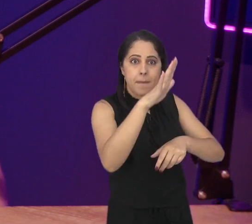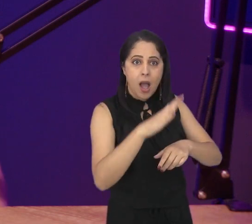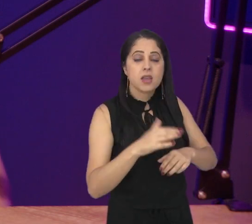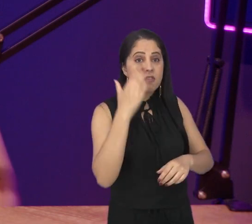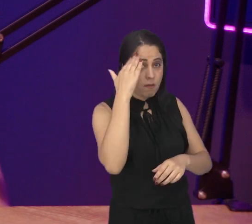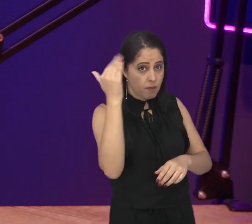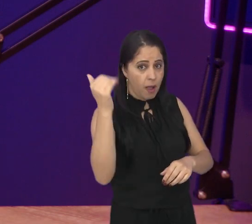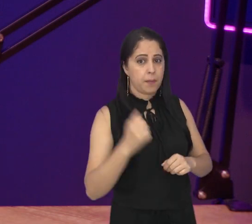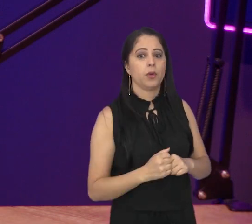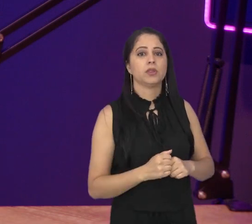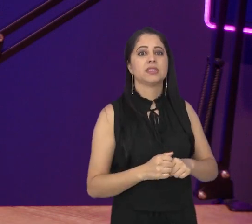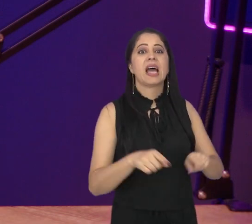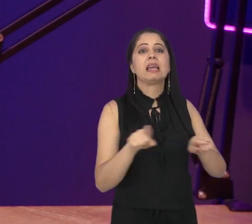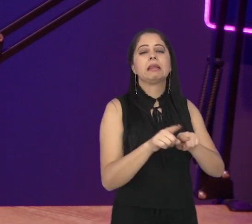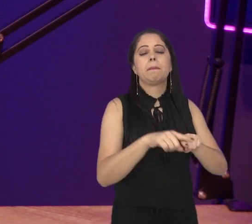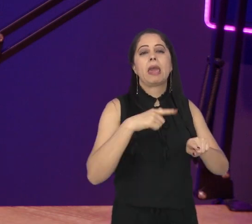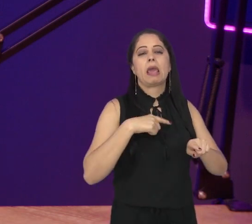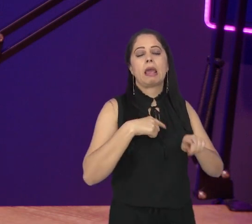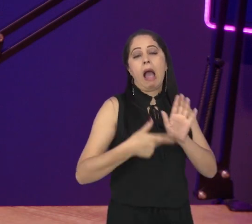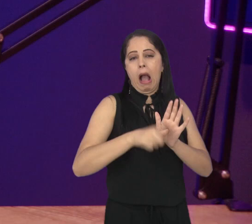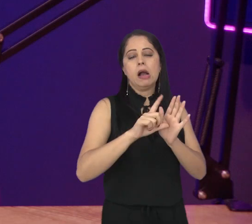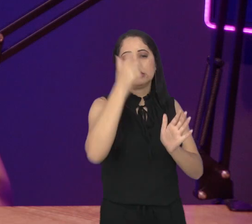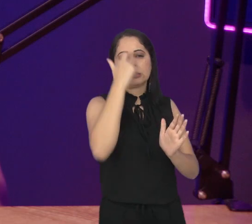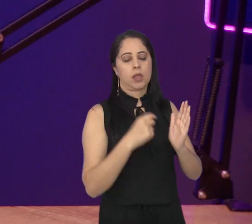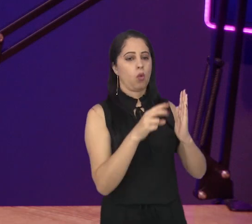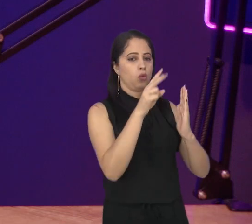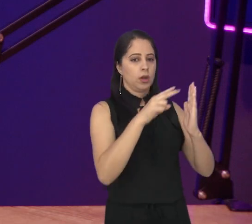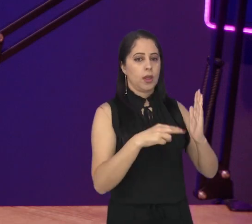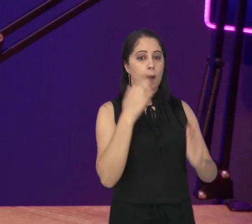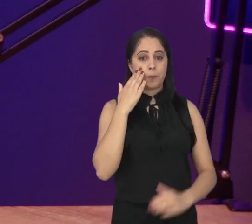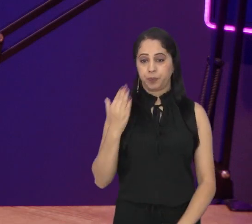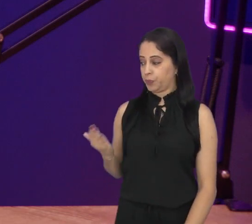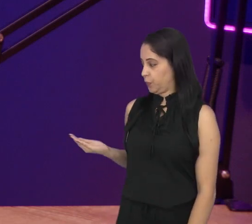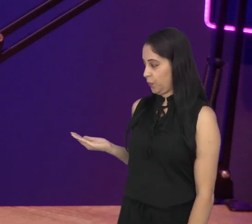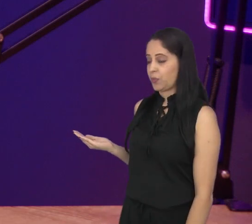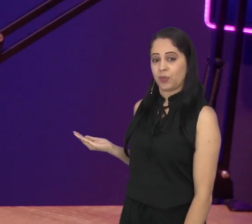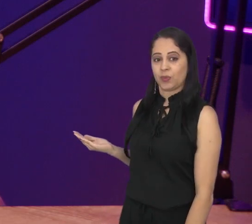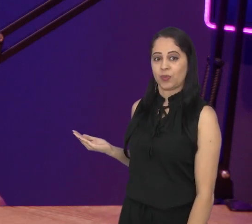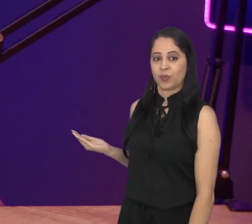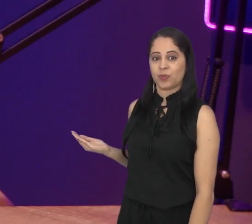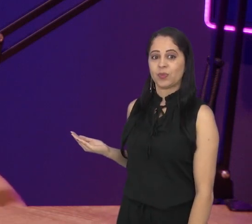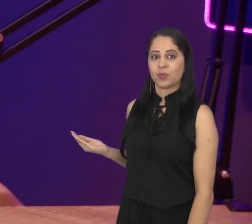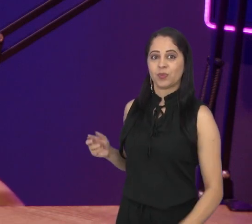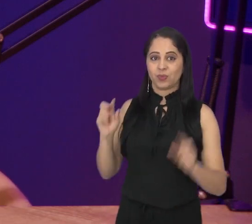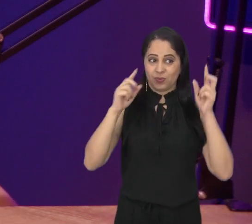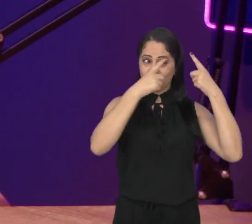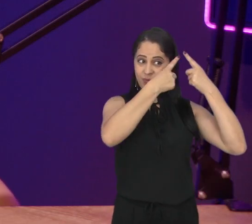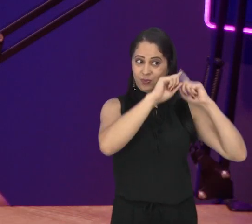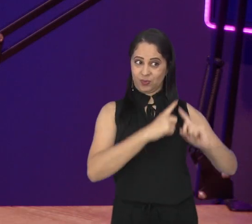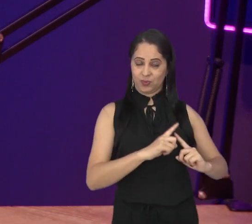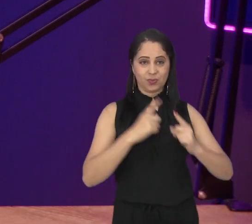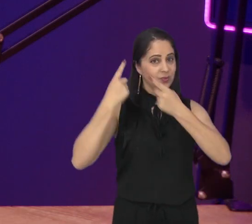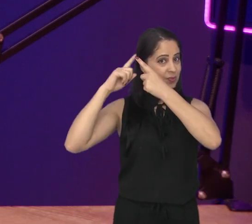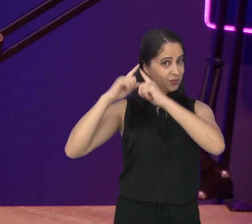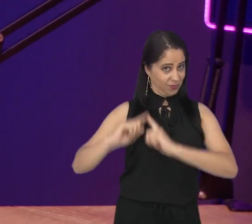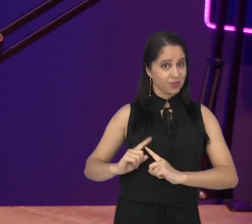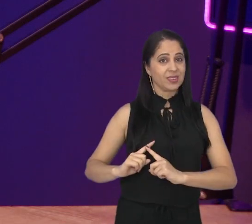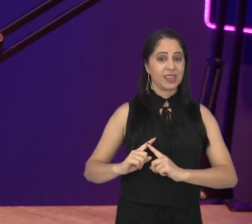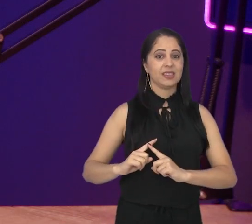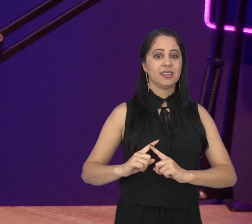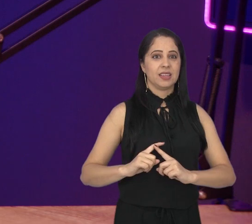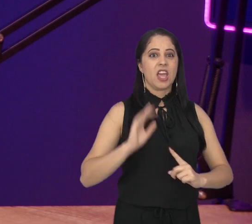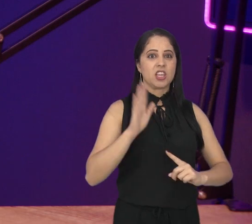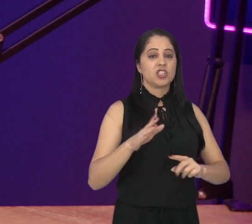série da Netflix mais assistida. Eu li algumas notícias antes de vir pra cá que a Wandinha tava com bastante